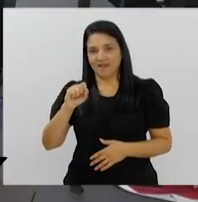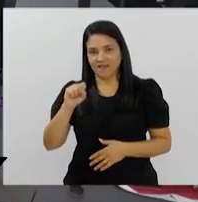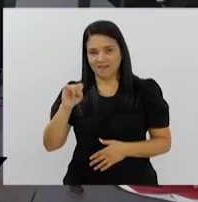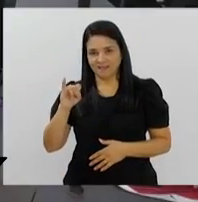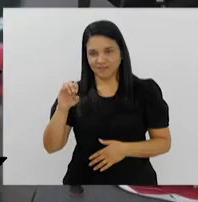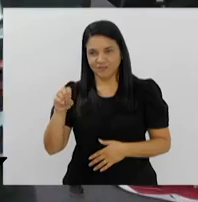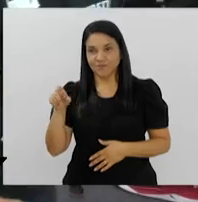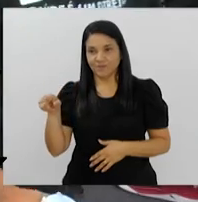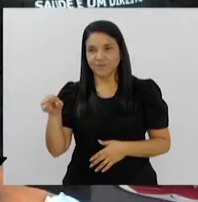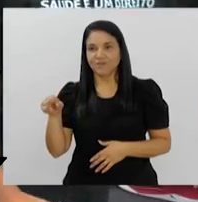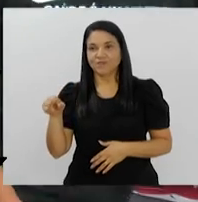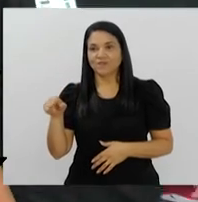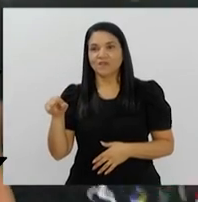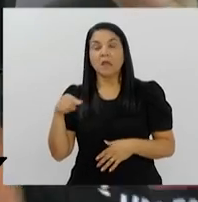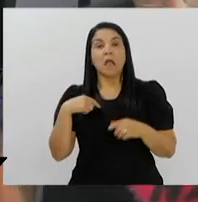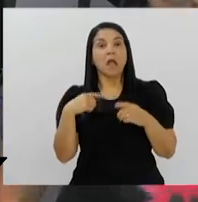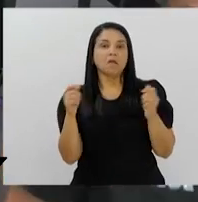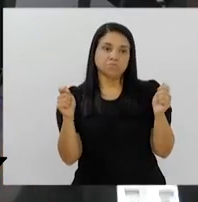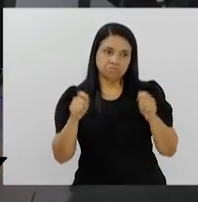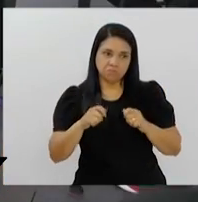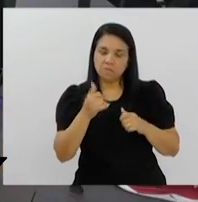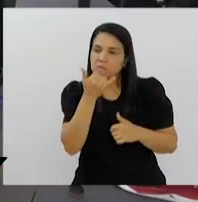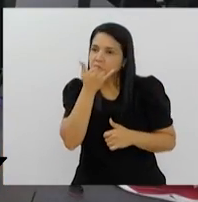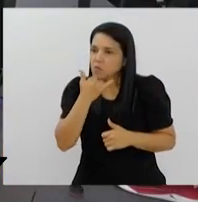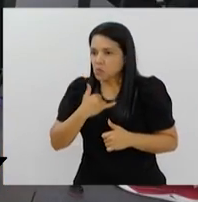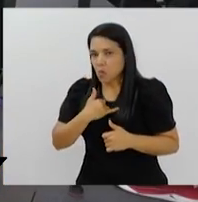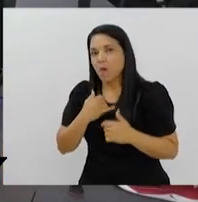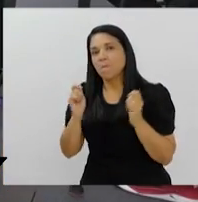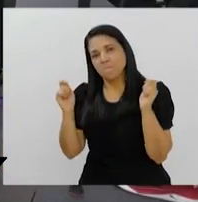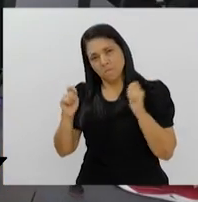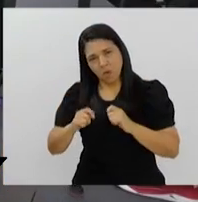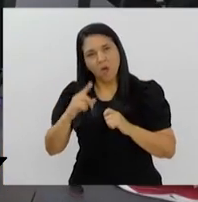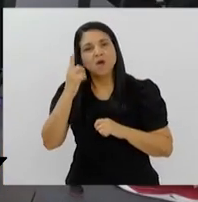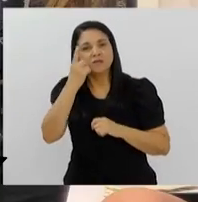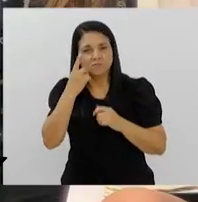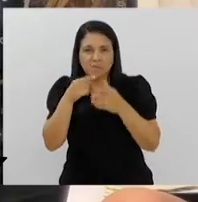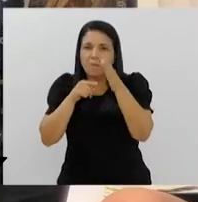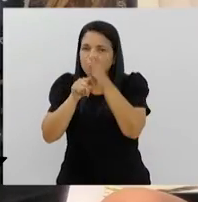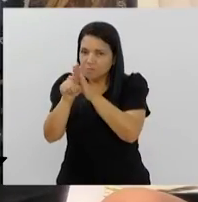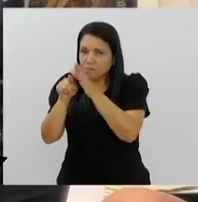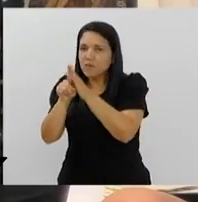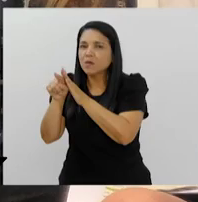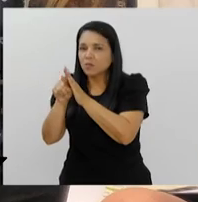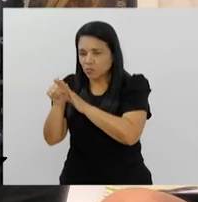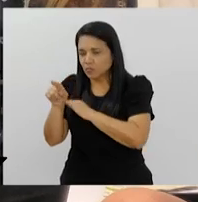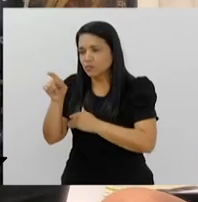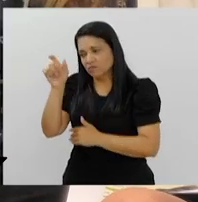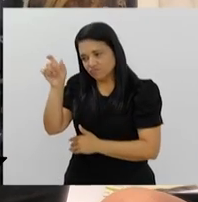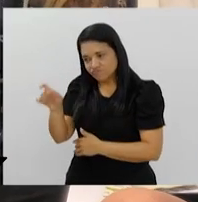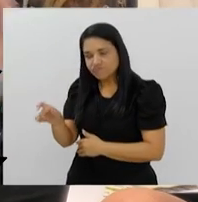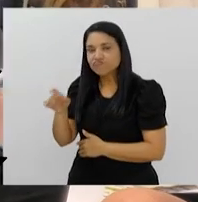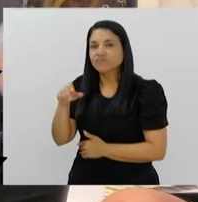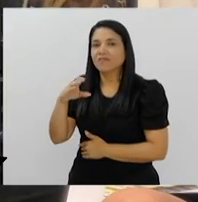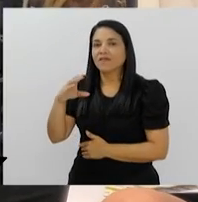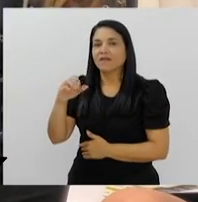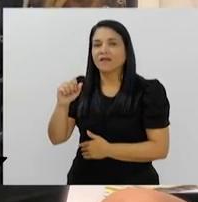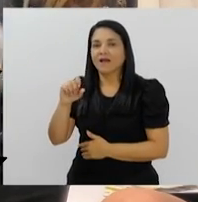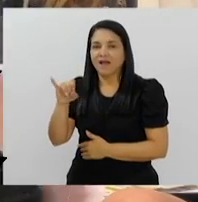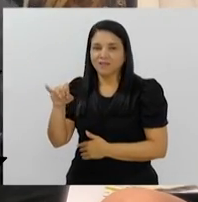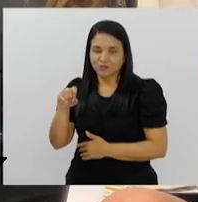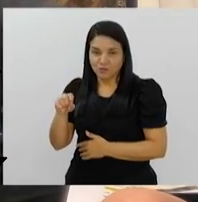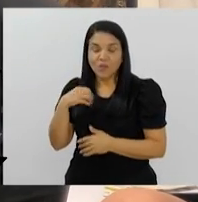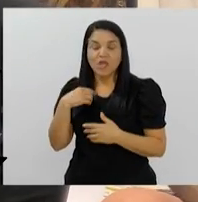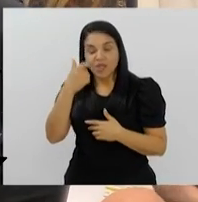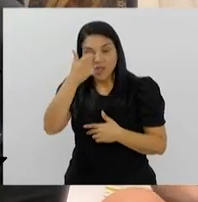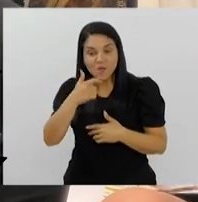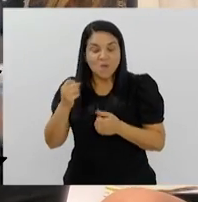deputados agora podem fazer perguntas também lógico evidentemente ao ao ao sor Cásio é que eu fiquei emocionado aqui acabei